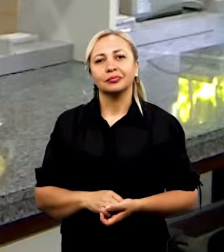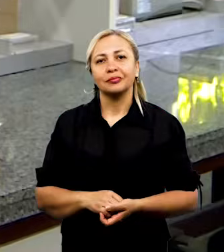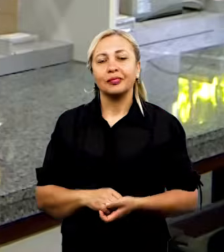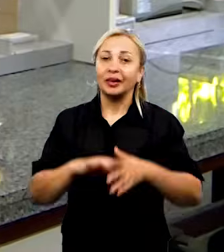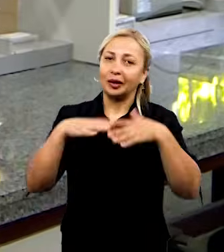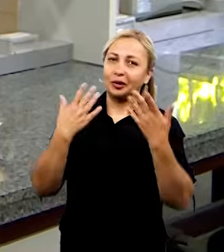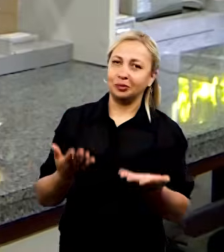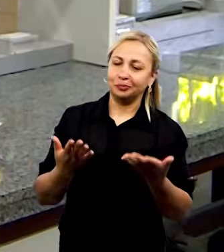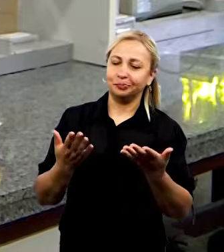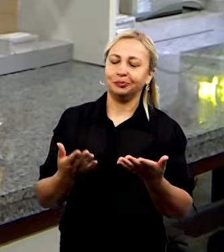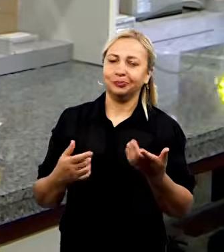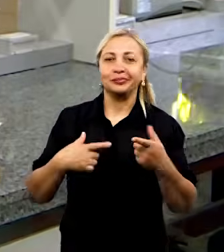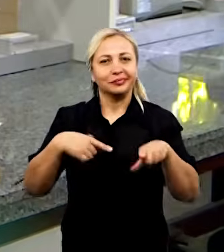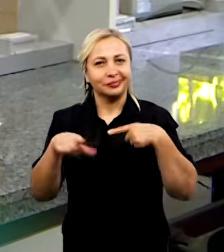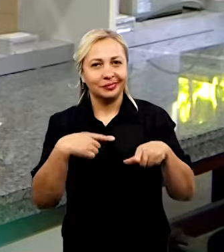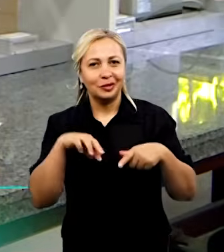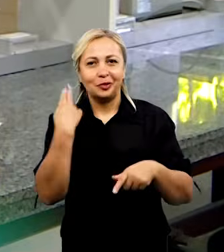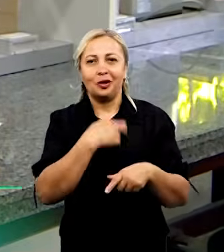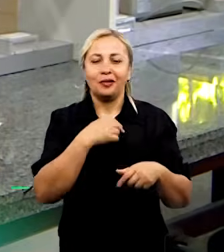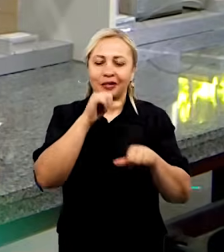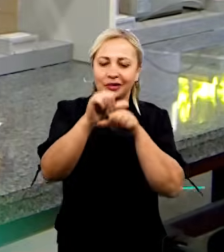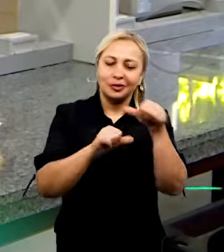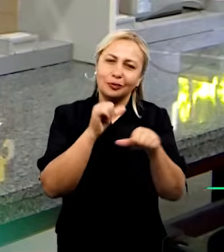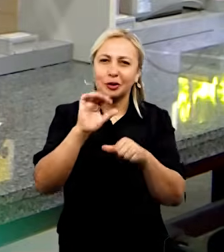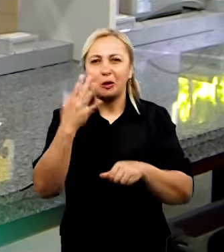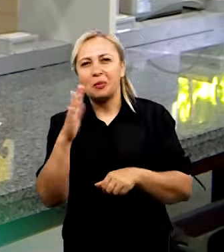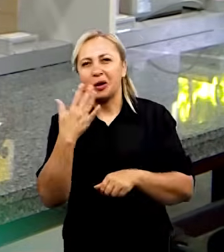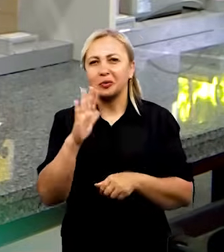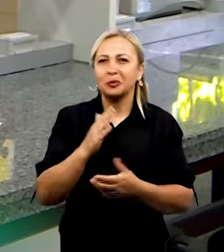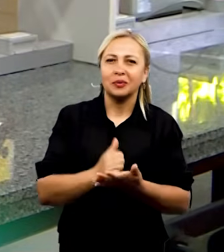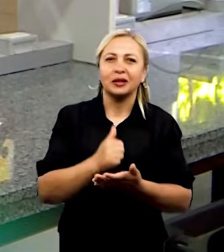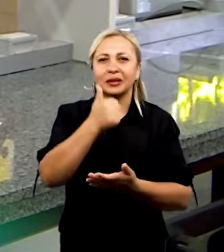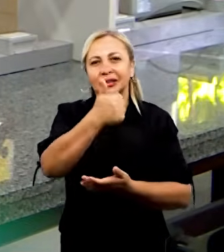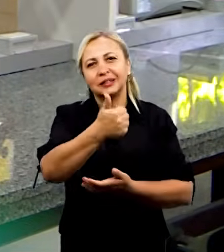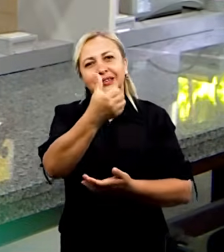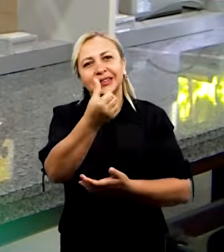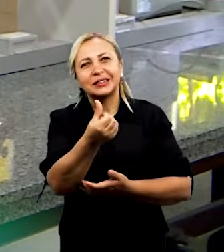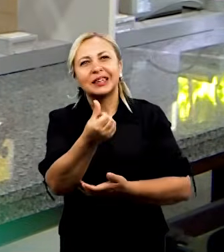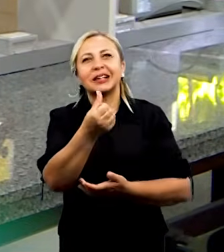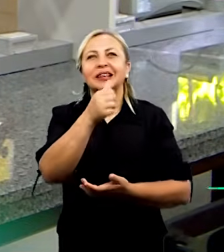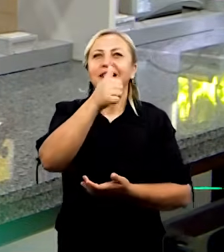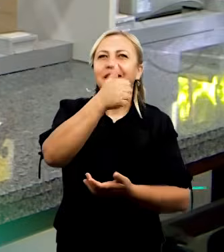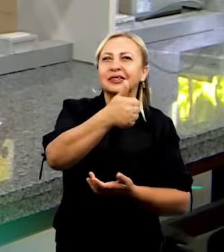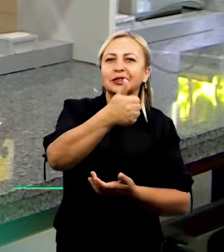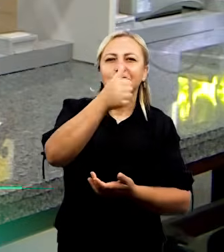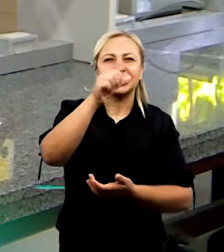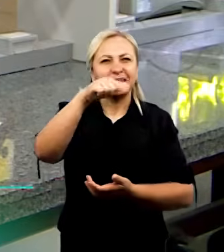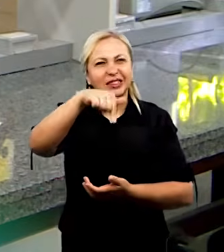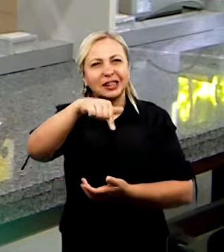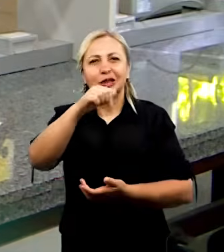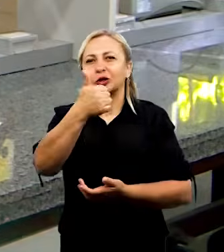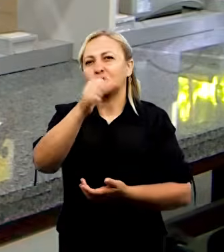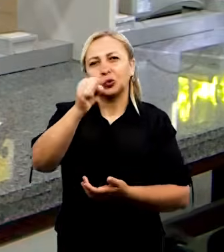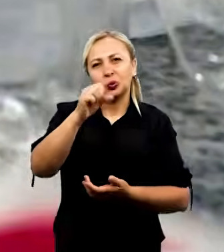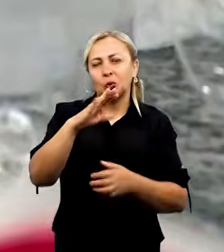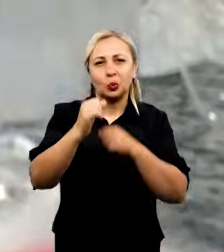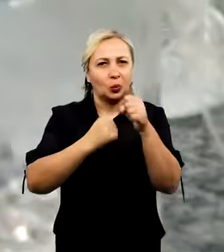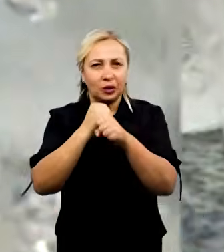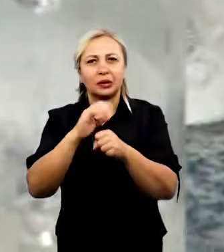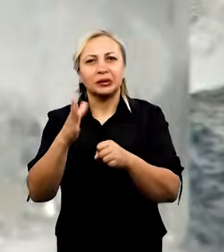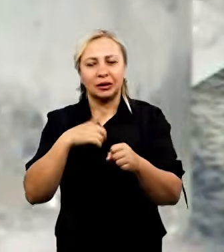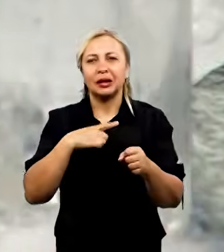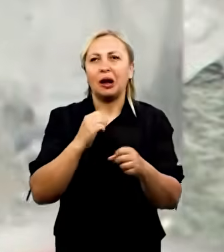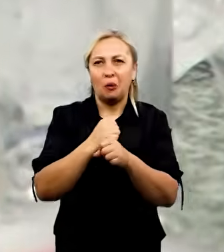Então, sobre esse trabalho, a gente vem desenvolvendo há mais ou menos 16, 17, 18 anos, já tem um bom tempo, mas